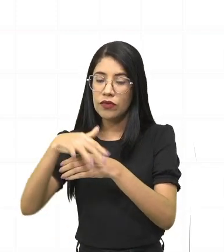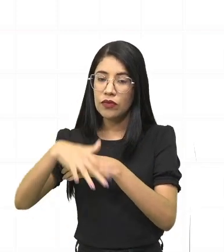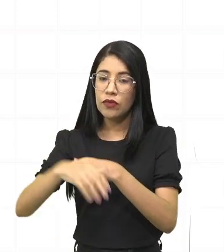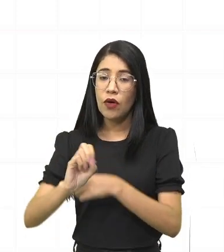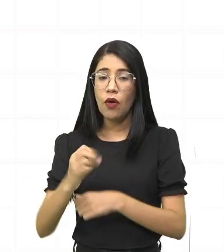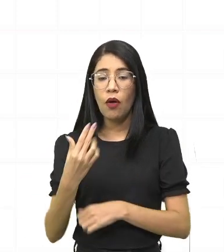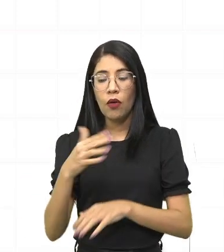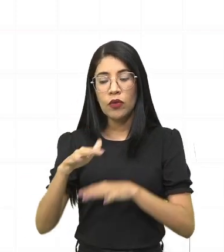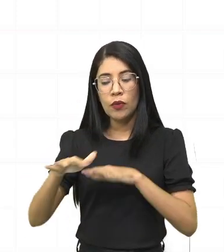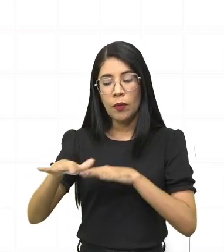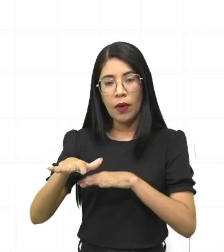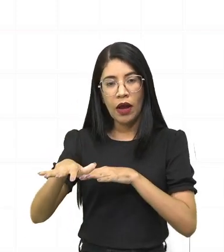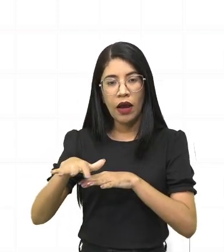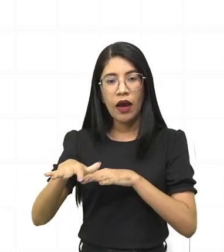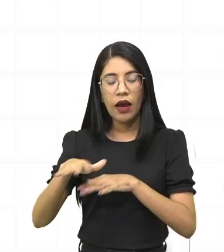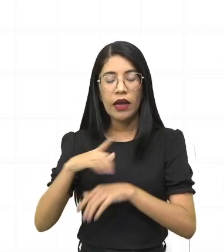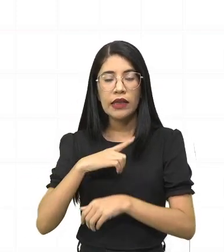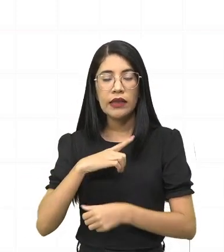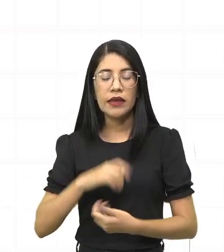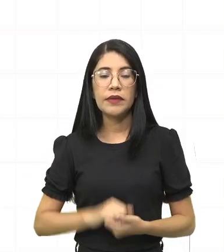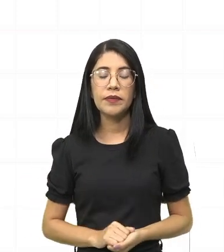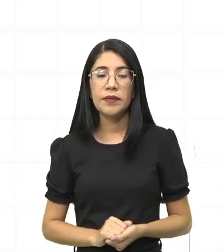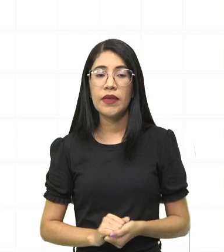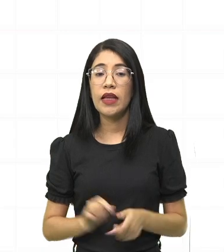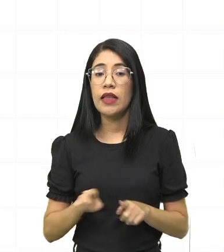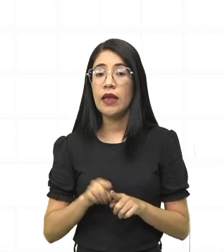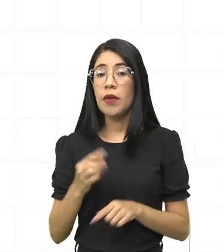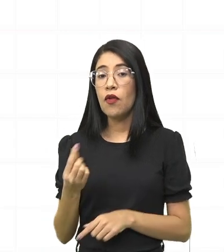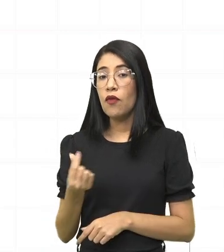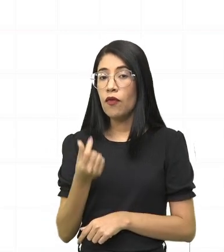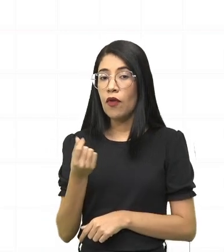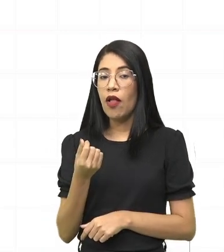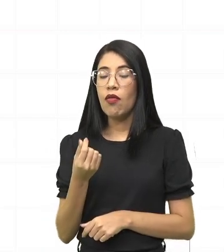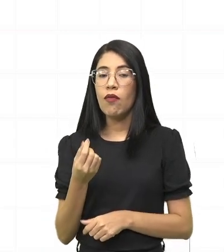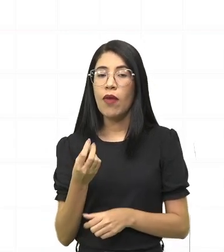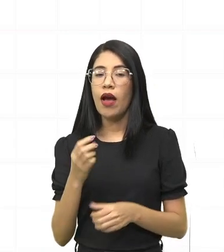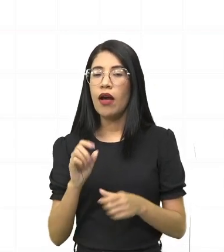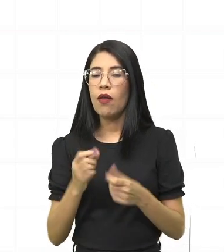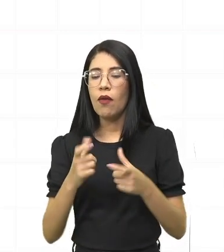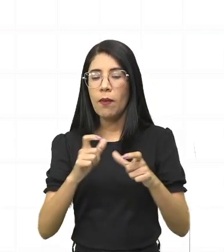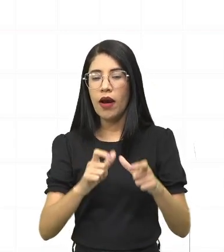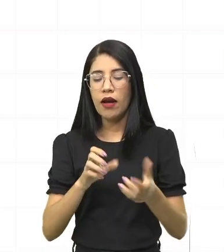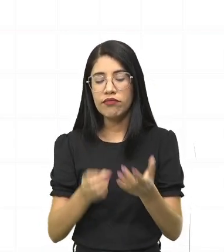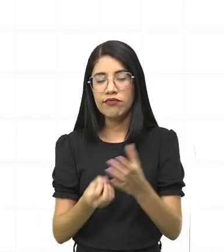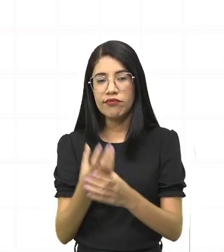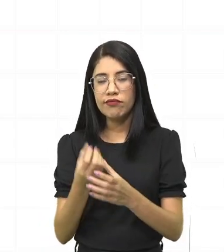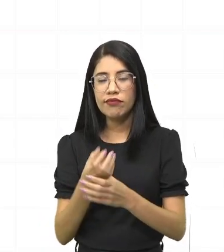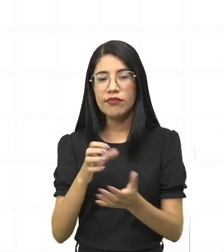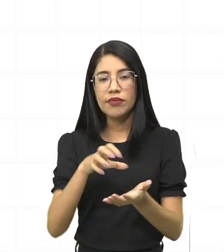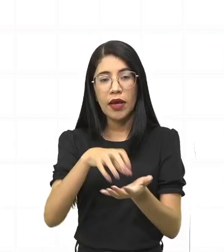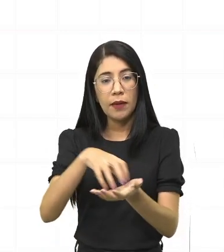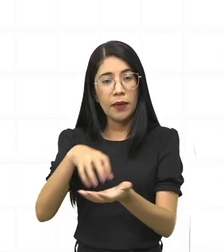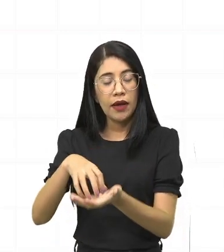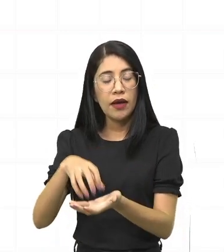falhas tectônicas ativas. Os custos de perfuração e instalação